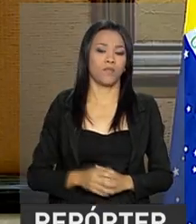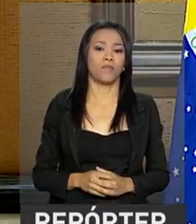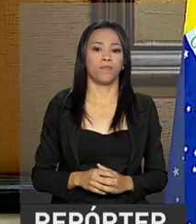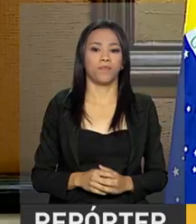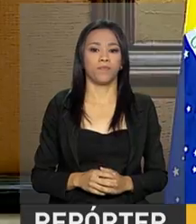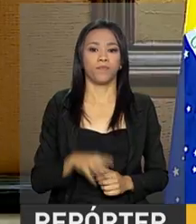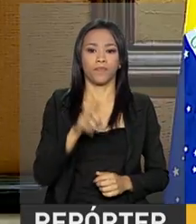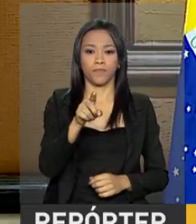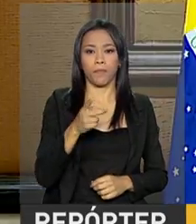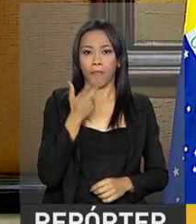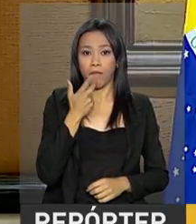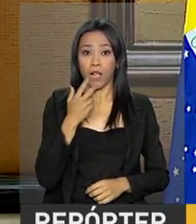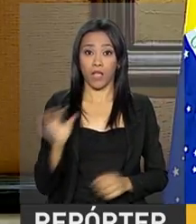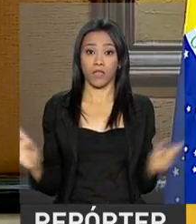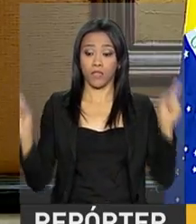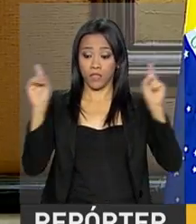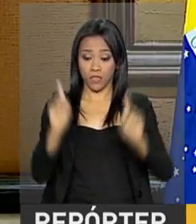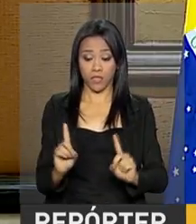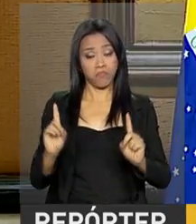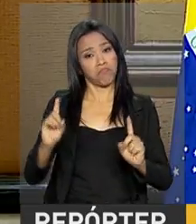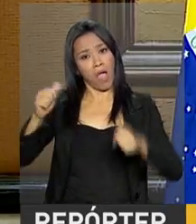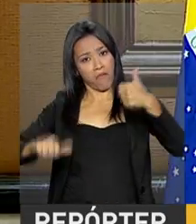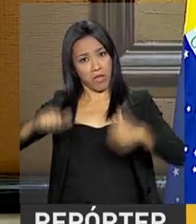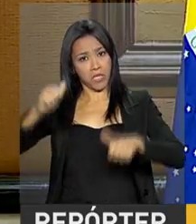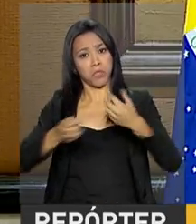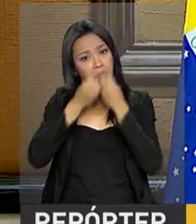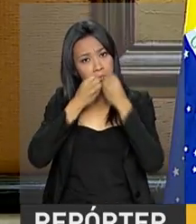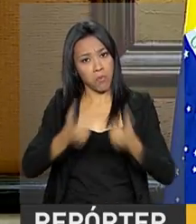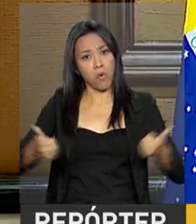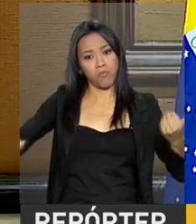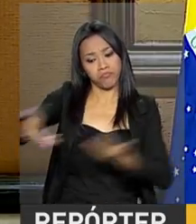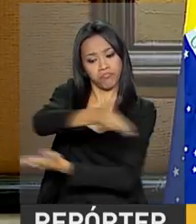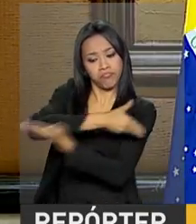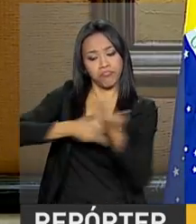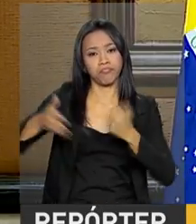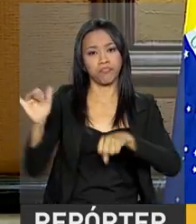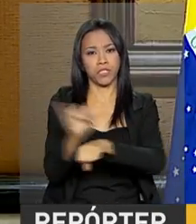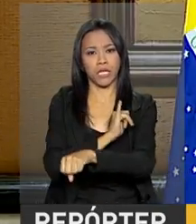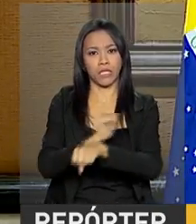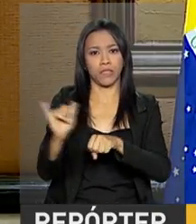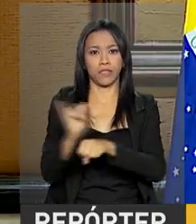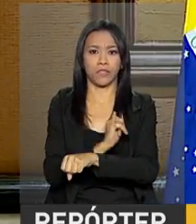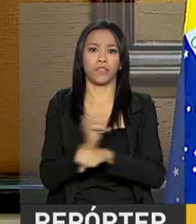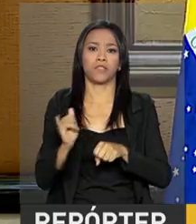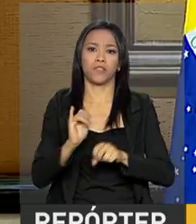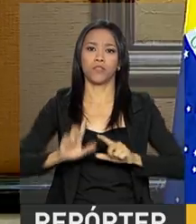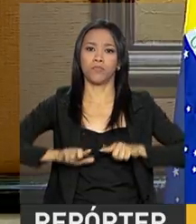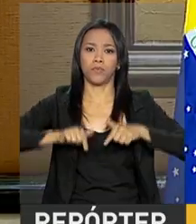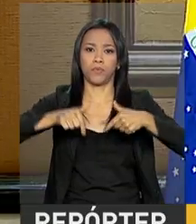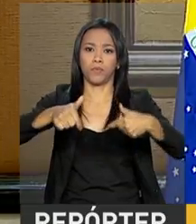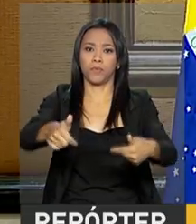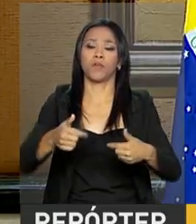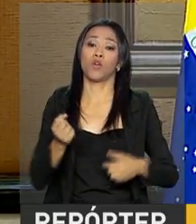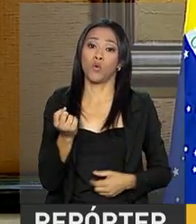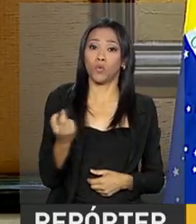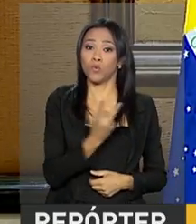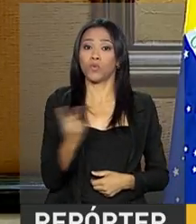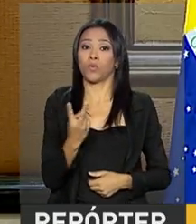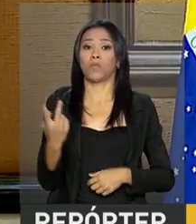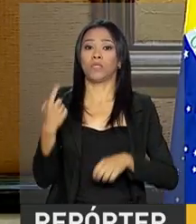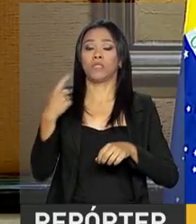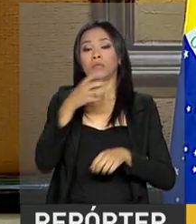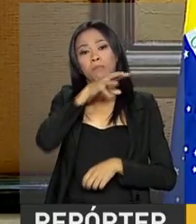Ambos fizeram avaliação muito positiva da parceria estratégica sino-brasileira. Os dois presidentes